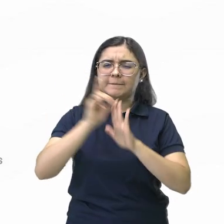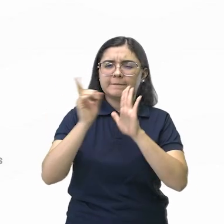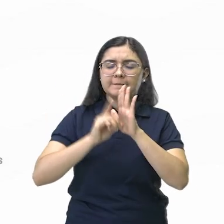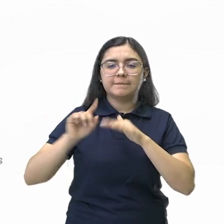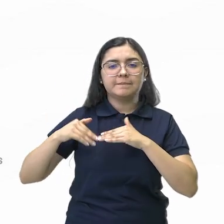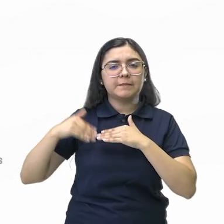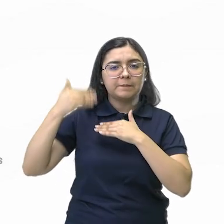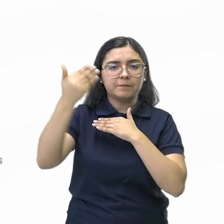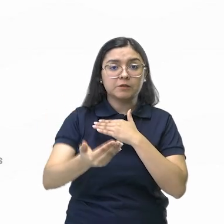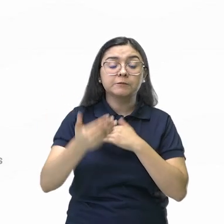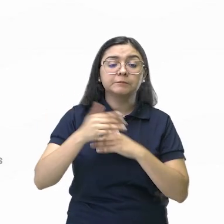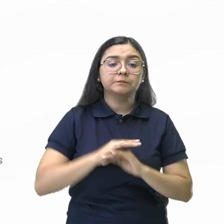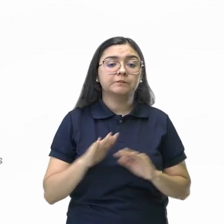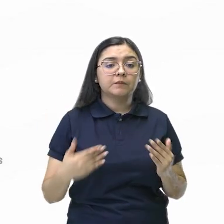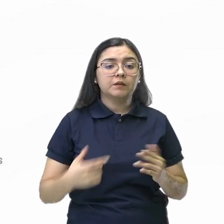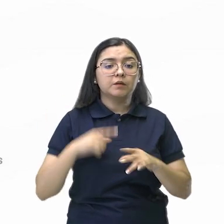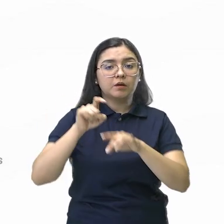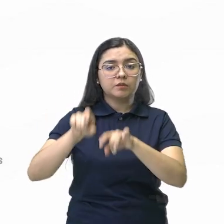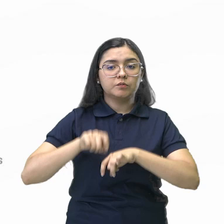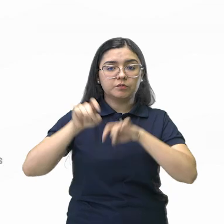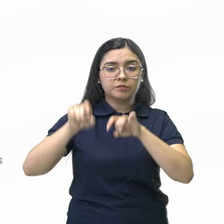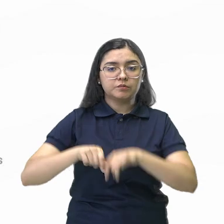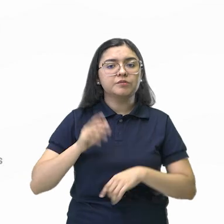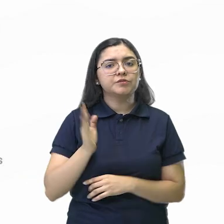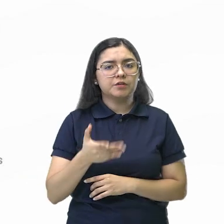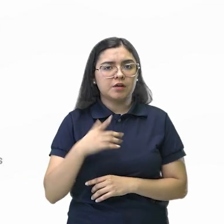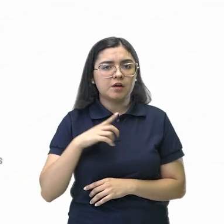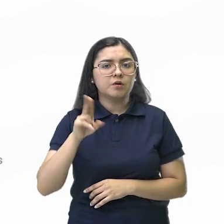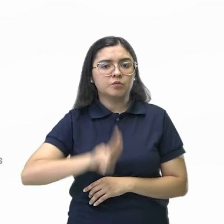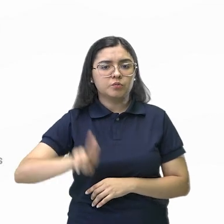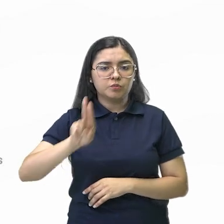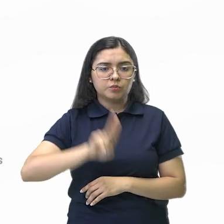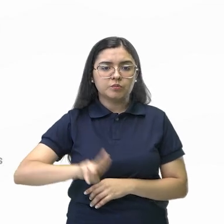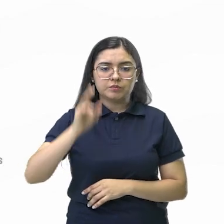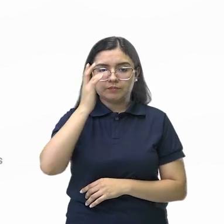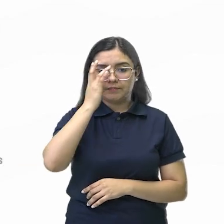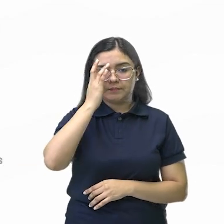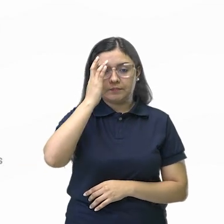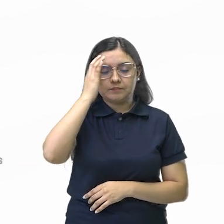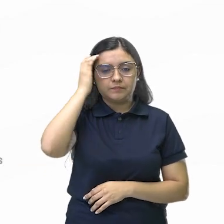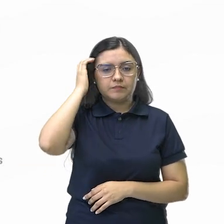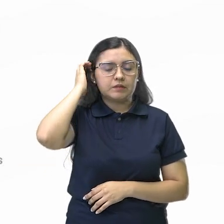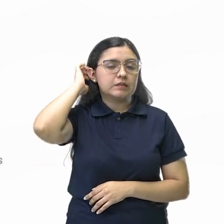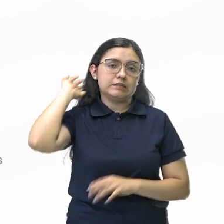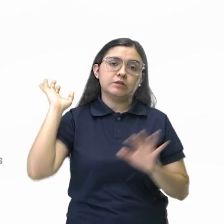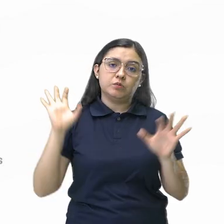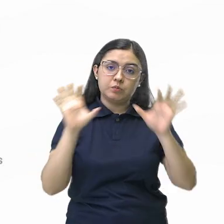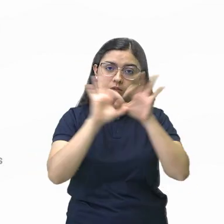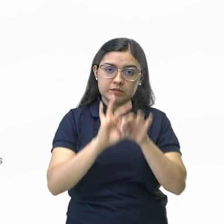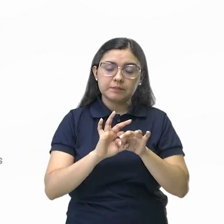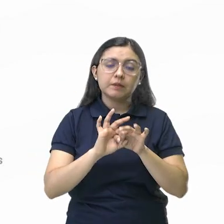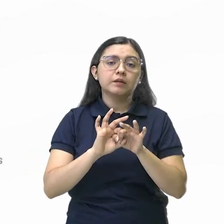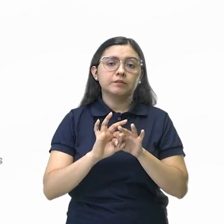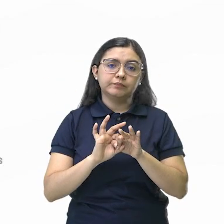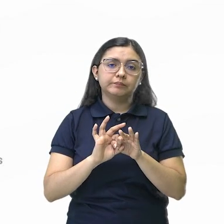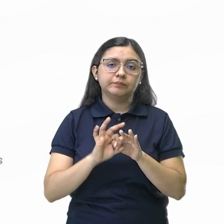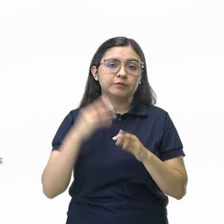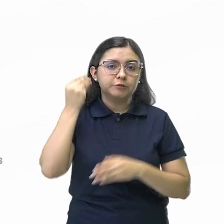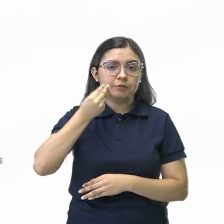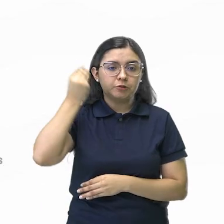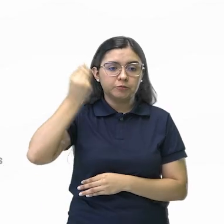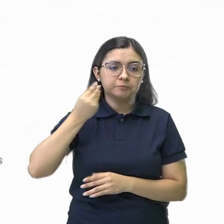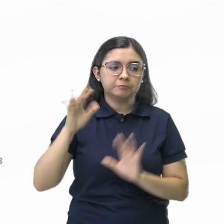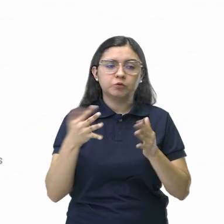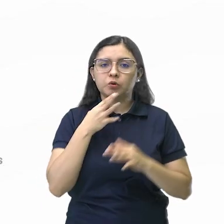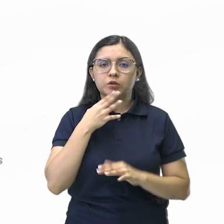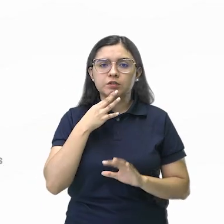depois. Agricultores já fazem a hibridização, ou seja, cruzamentos, sem